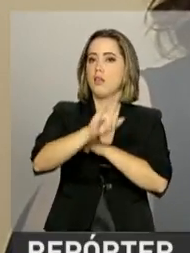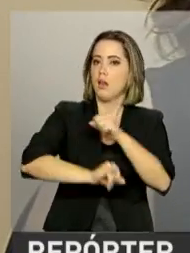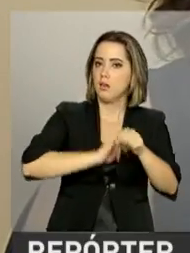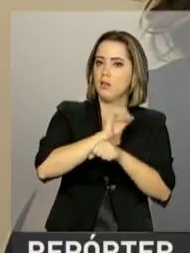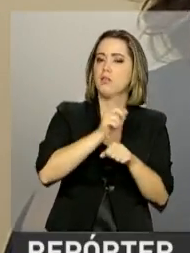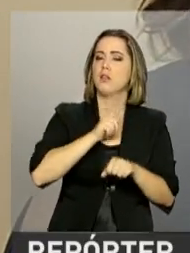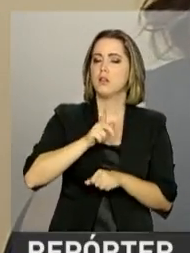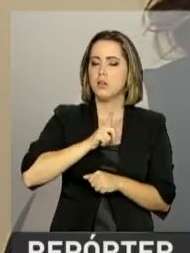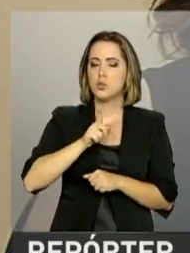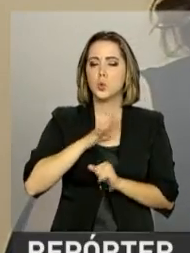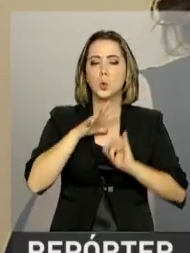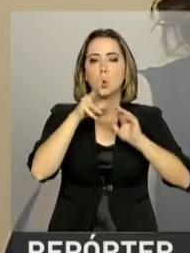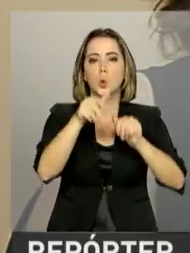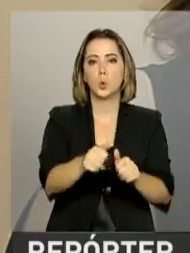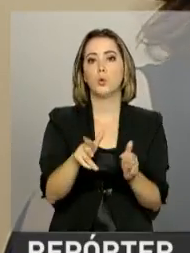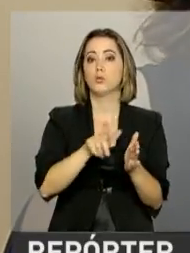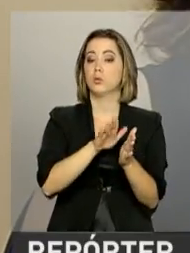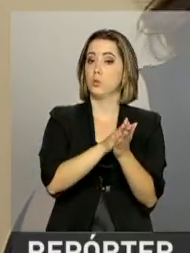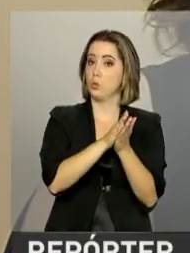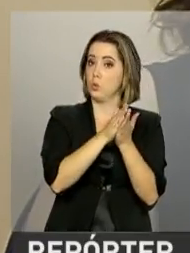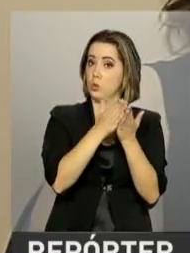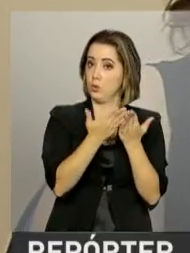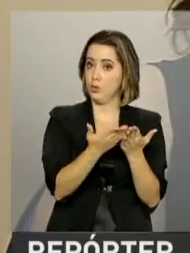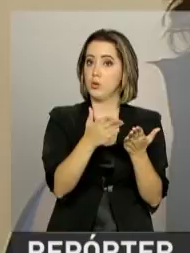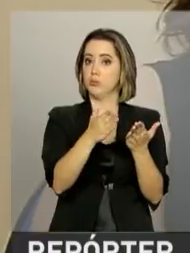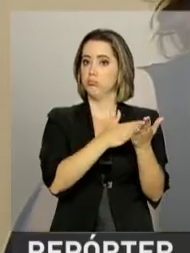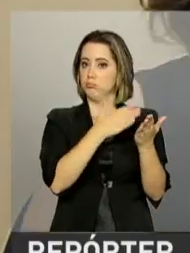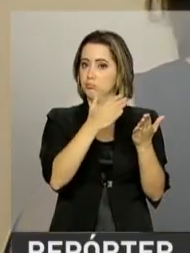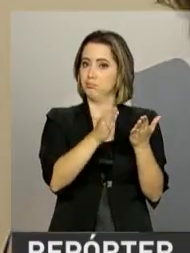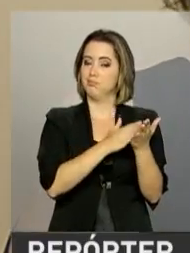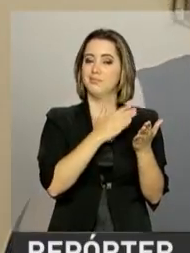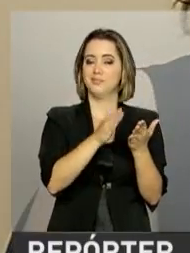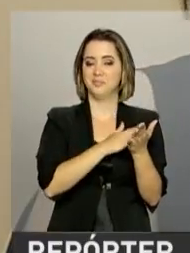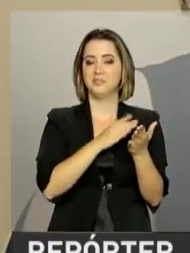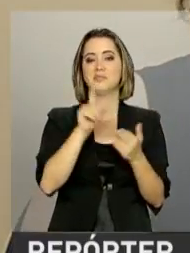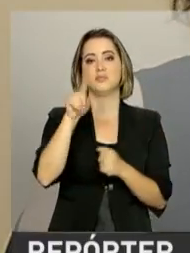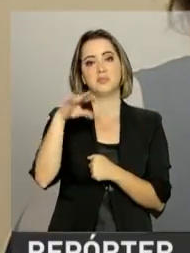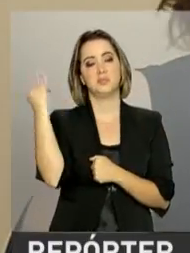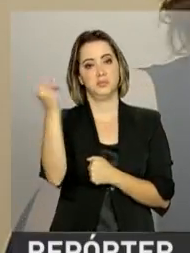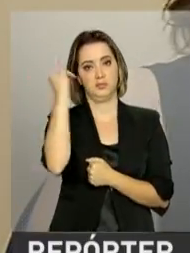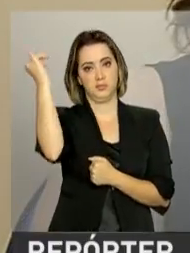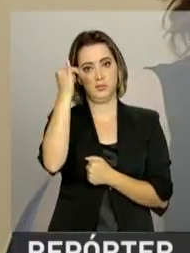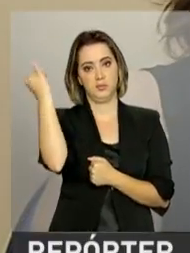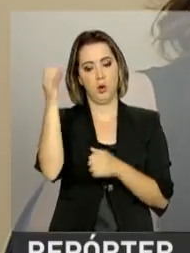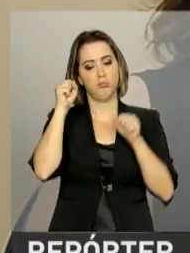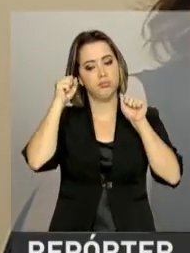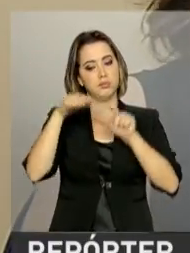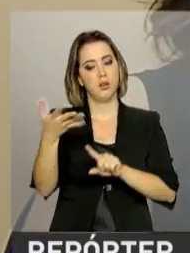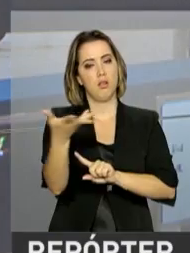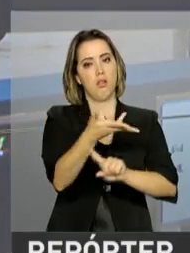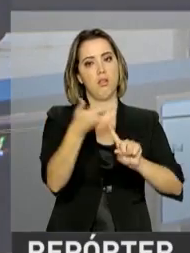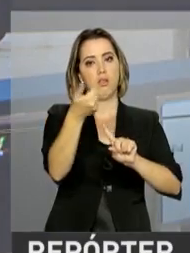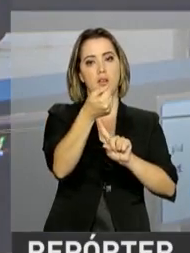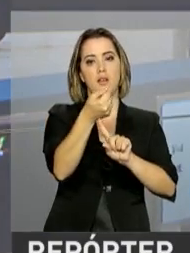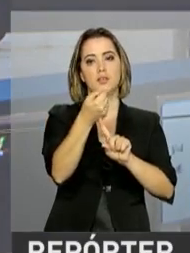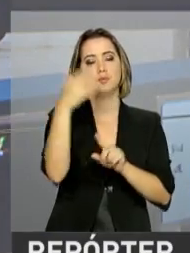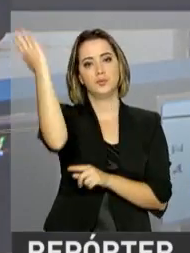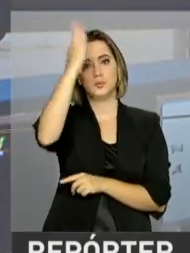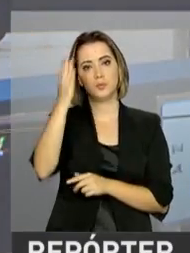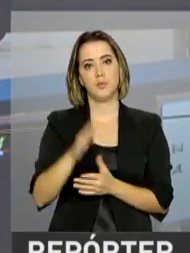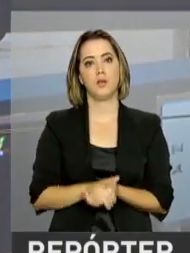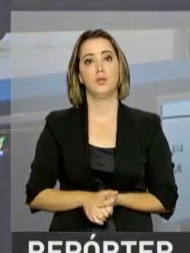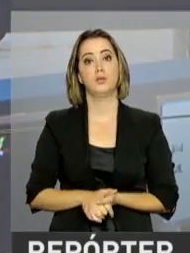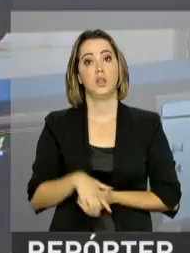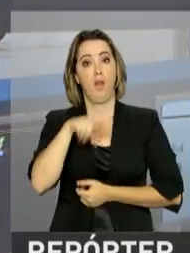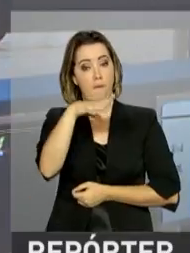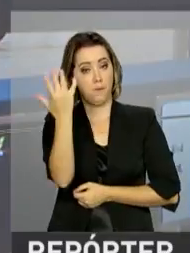essas publicações disponíveis é muito importante para a difusão, da arte brasileira. E para